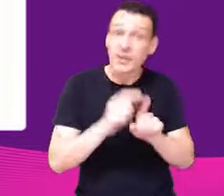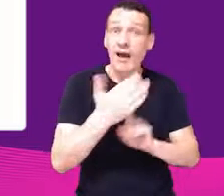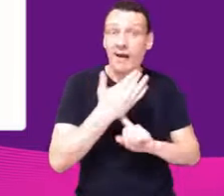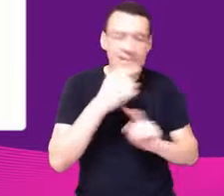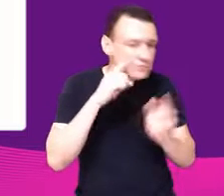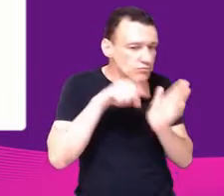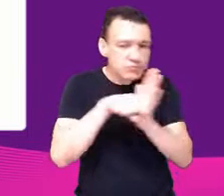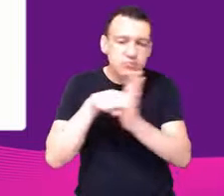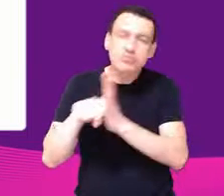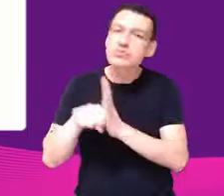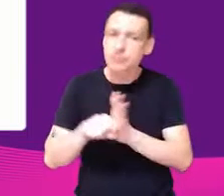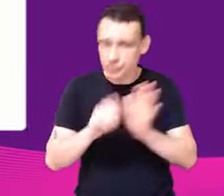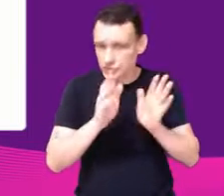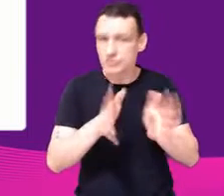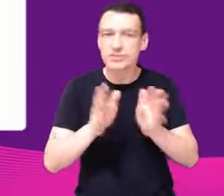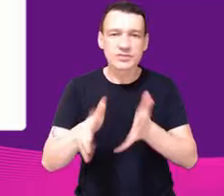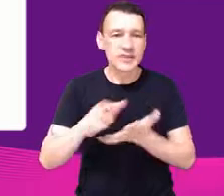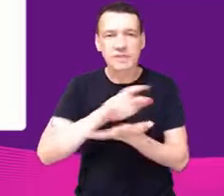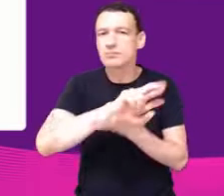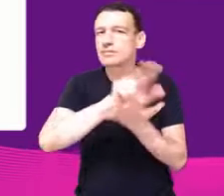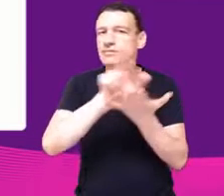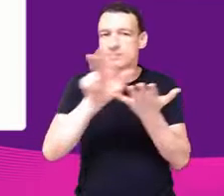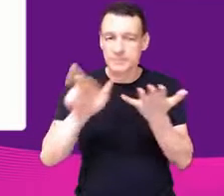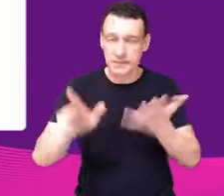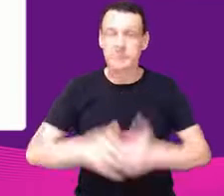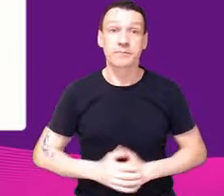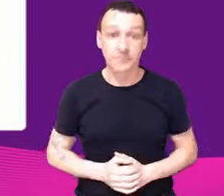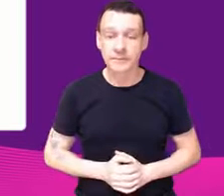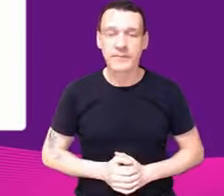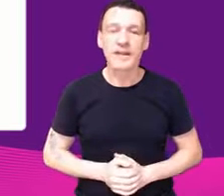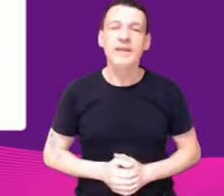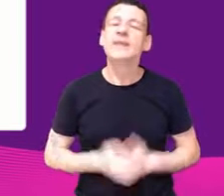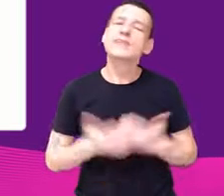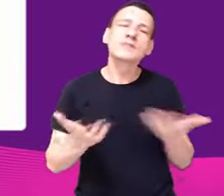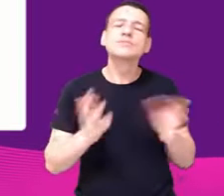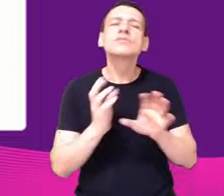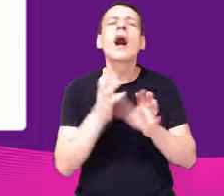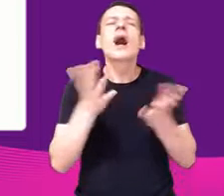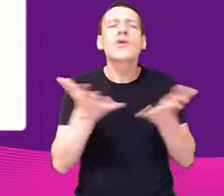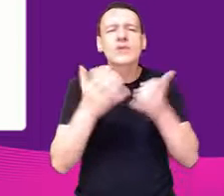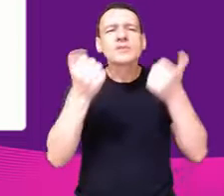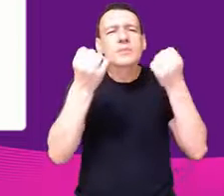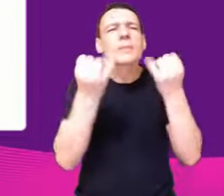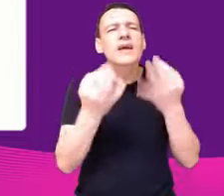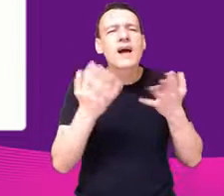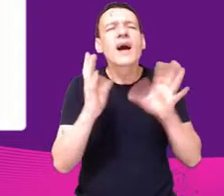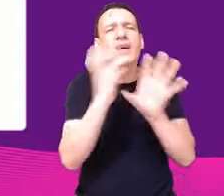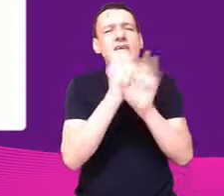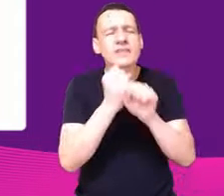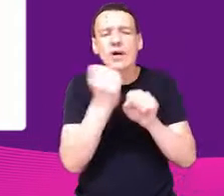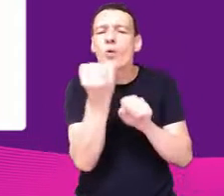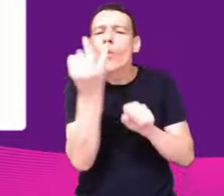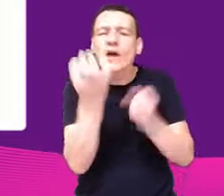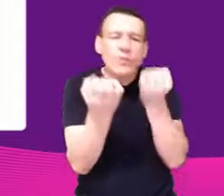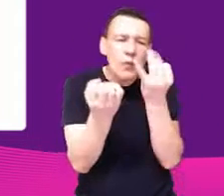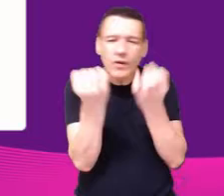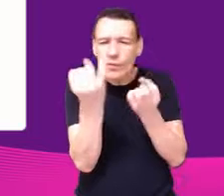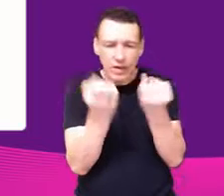conflitos. Bom, vamos começar um pouco falando sobre números, né? E eu acho que durante muito tempo a